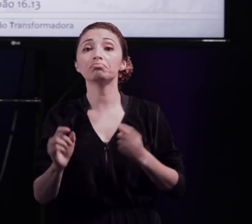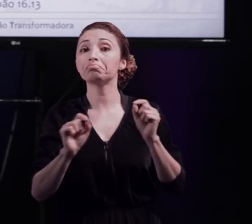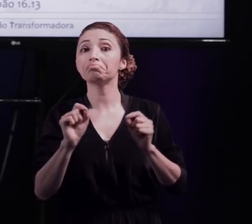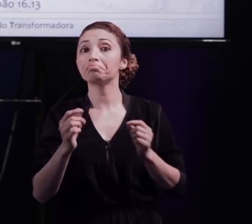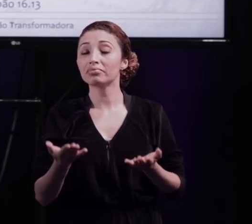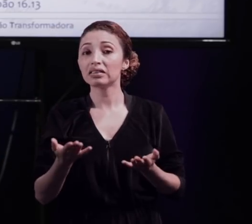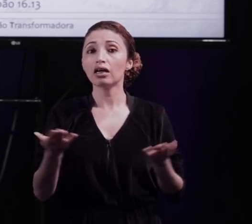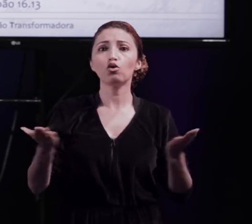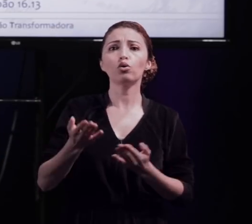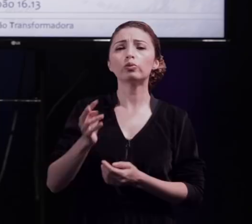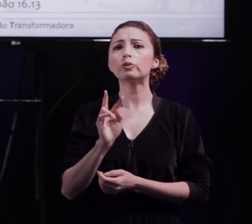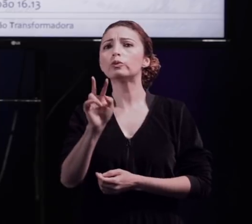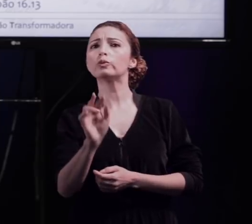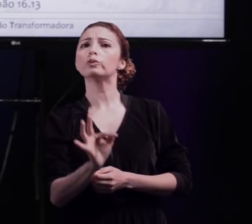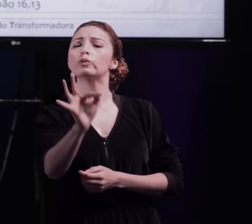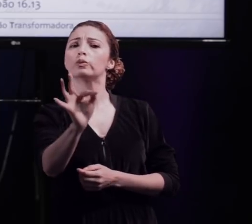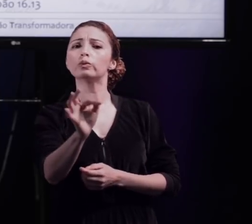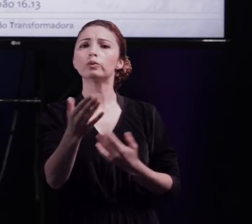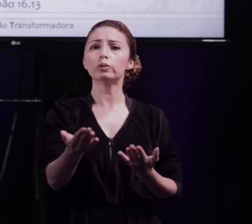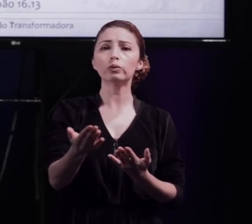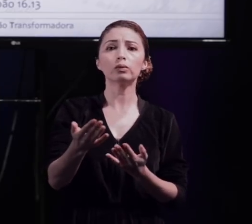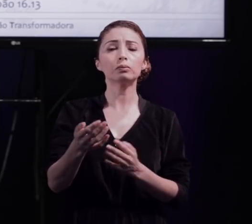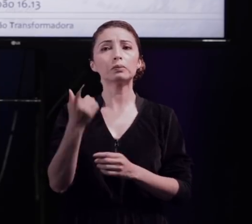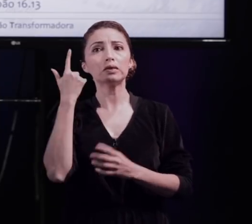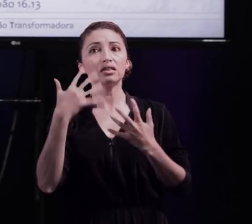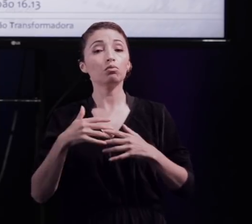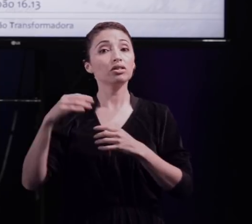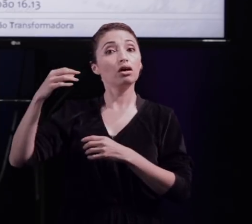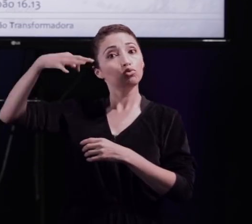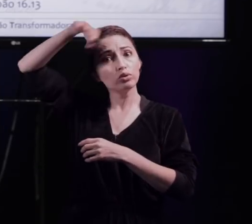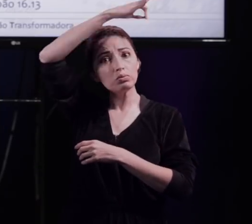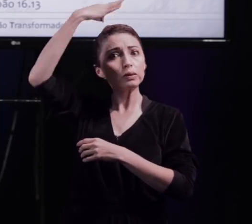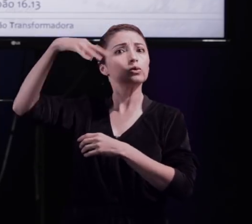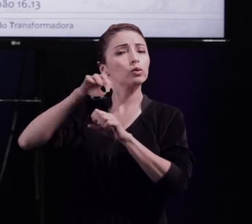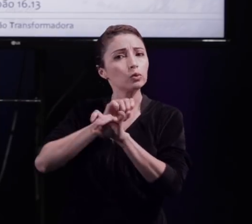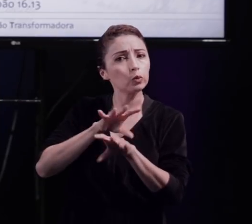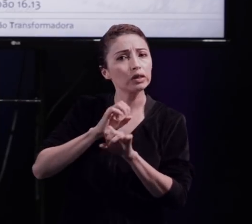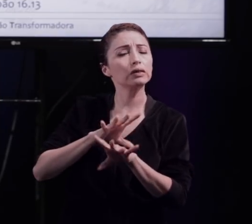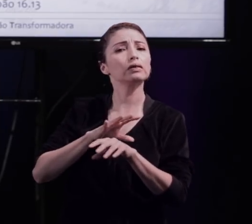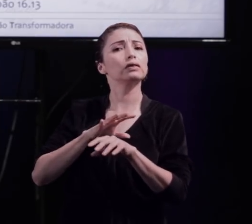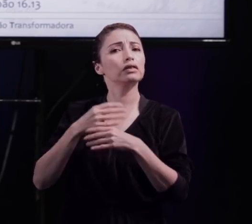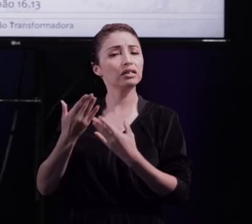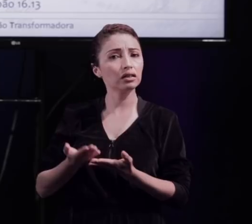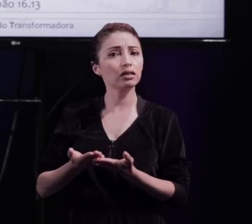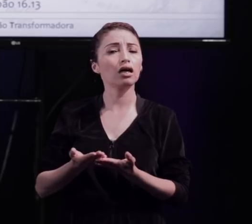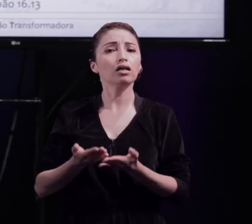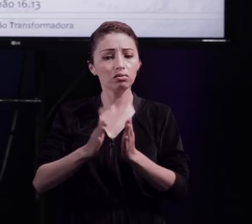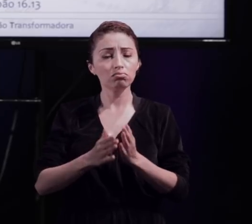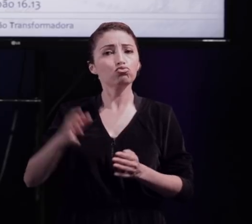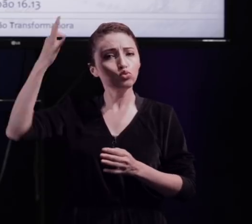futuro. E hoje nós olhamos para frente e somos instruídos. Recebemos